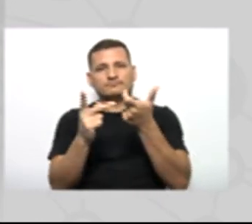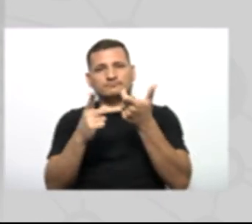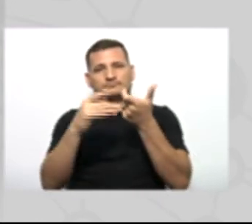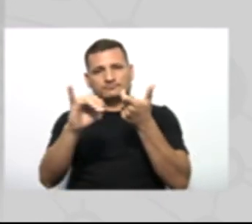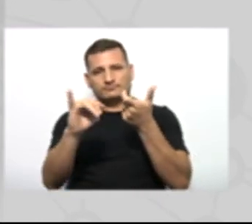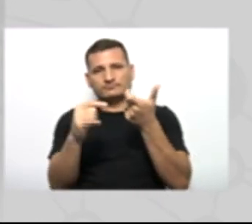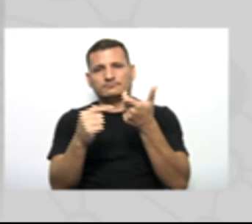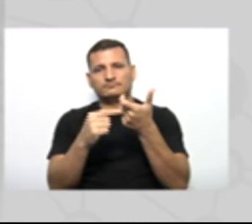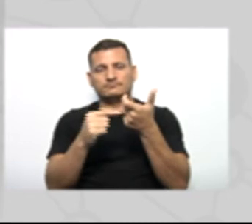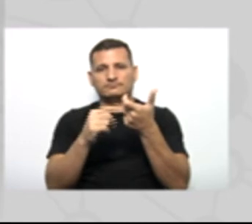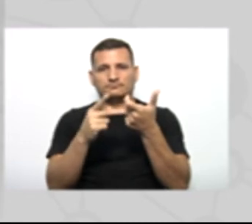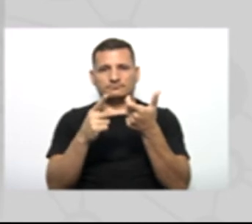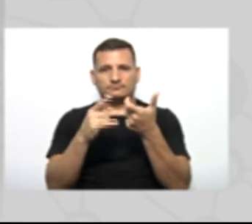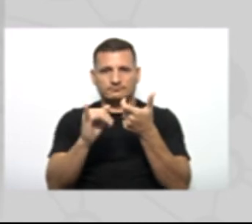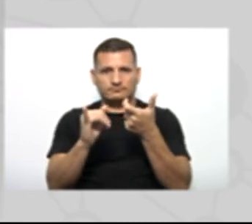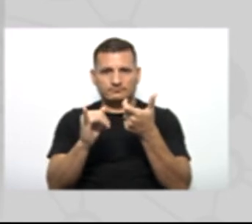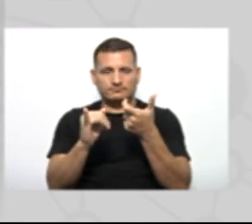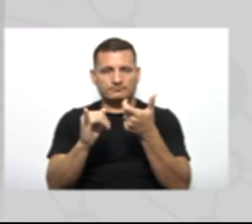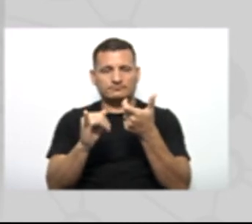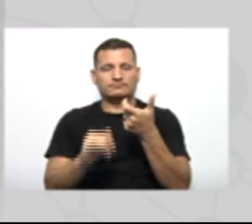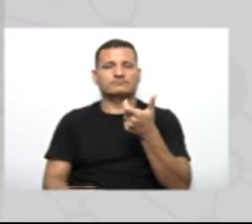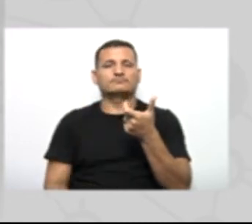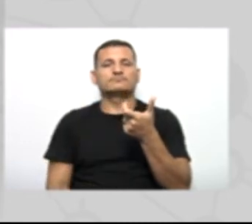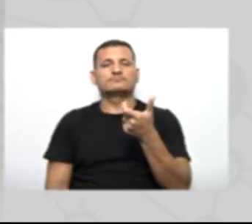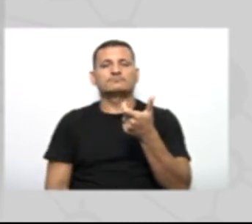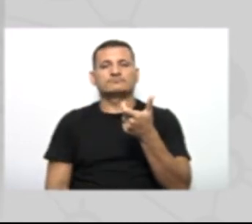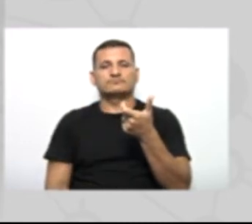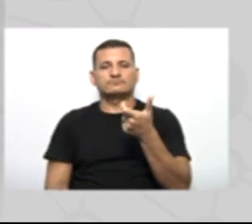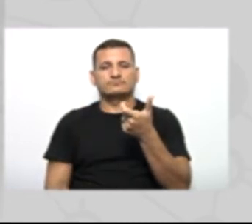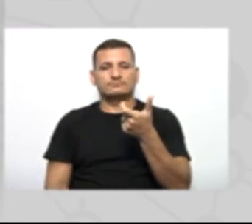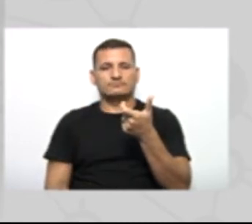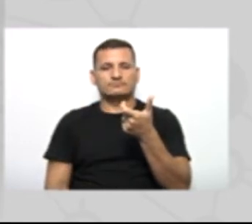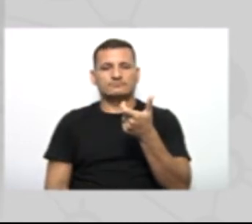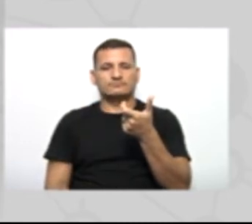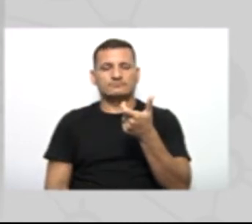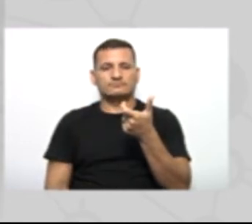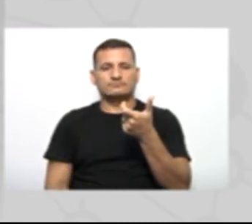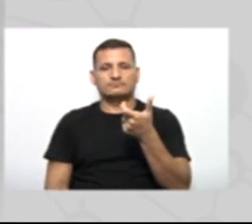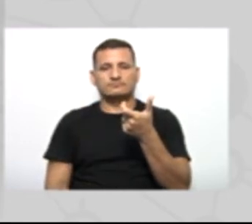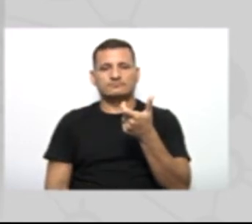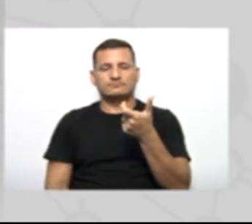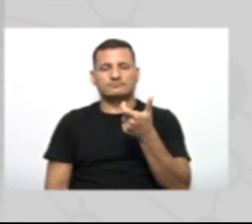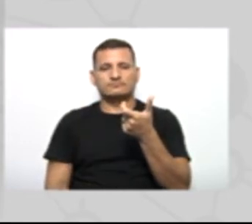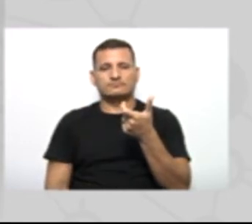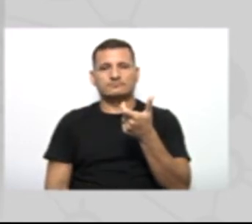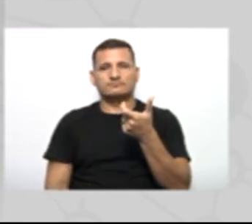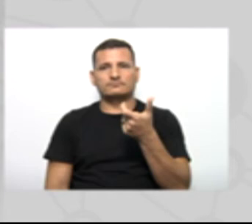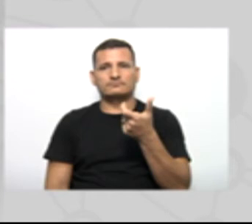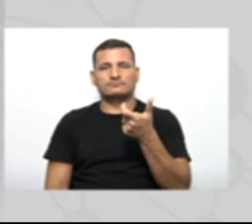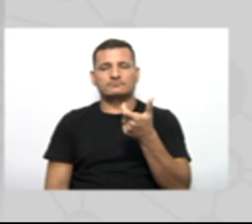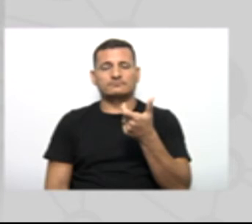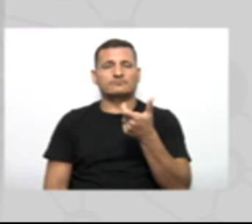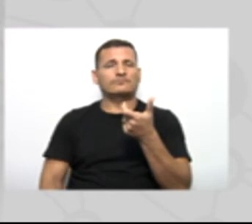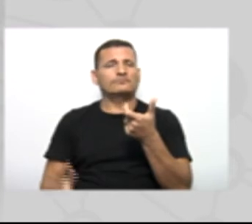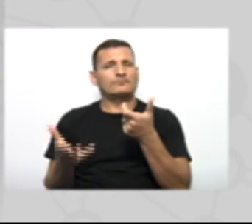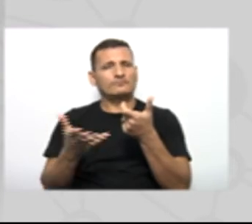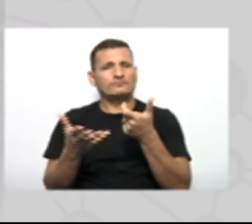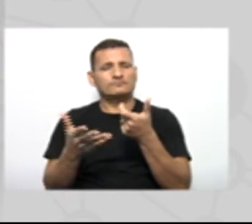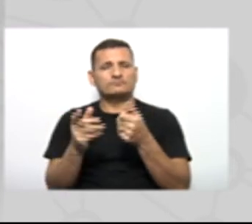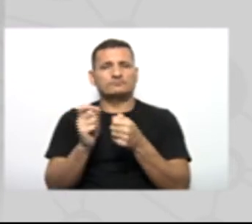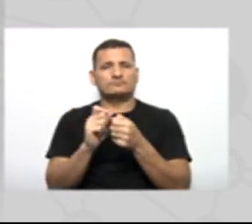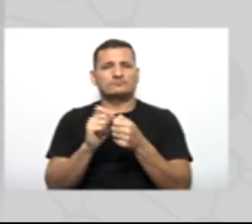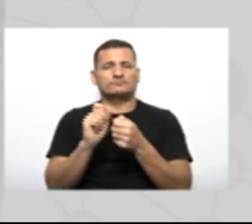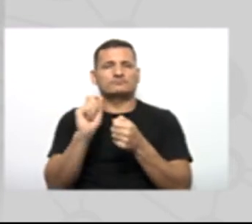esqueçam disso, é a nossa classe pai. Pai. Beleza? Então, agora nós vamos fazer o quê? Nós